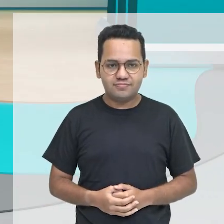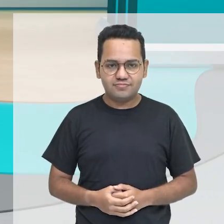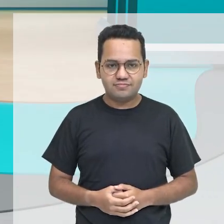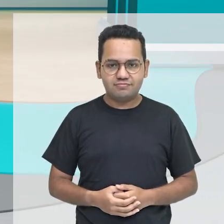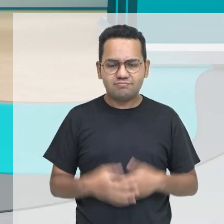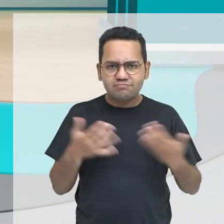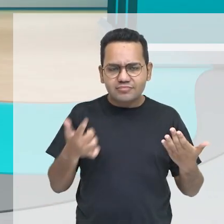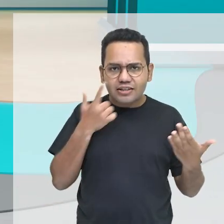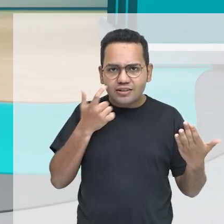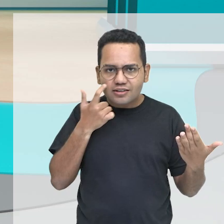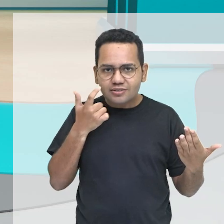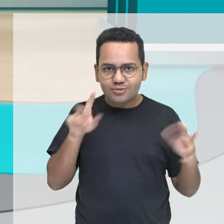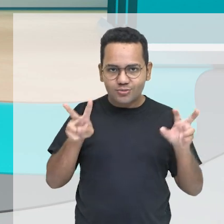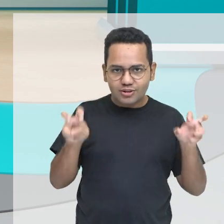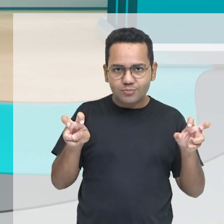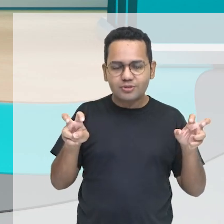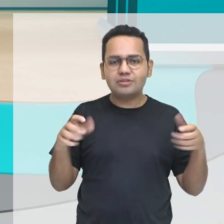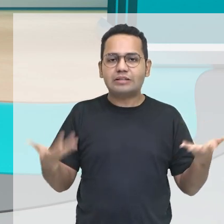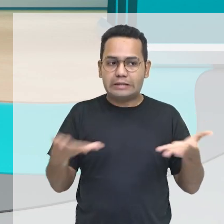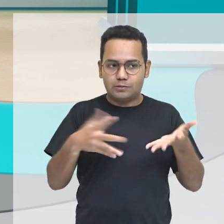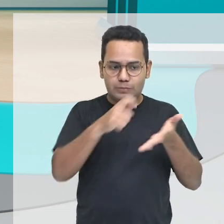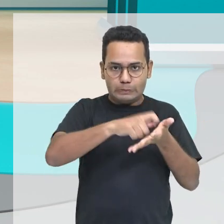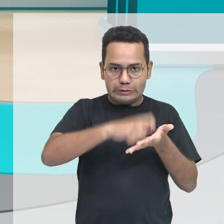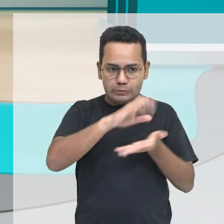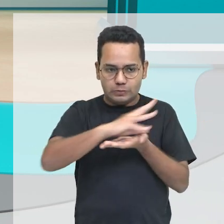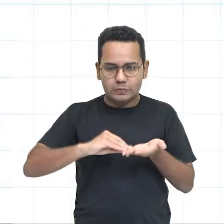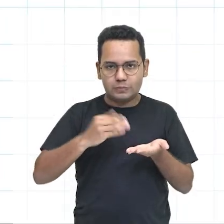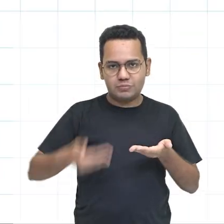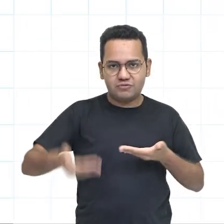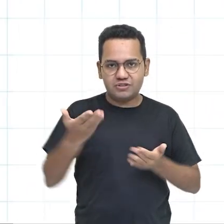ficou curioso? Pega papel e caneta que a aula vai começar.